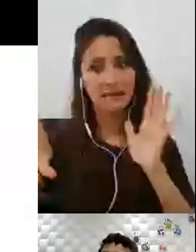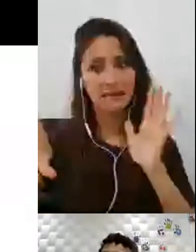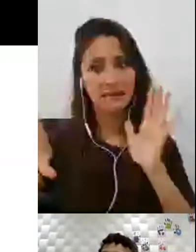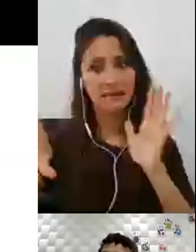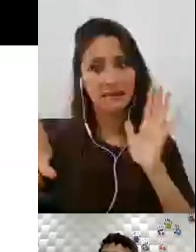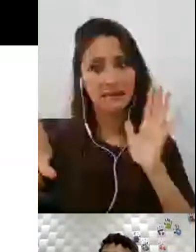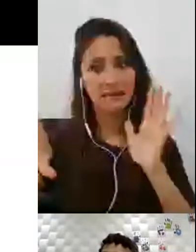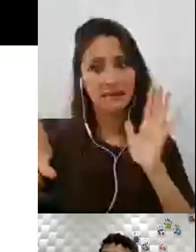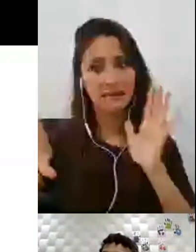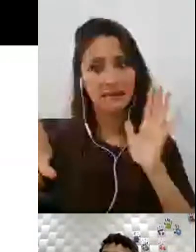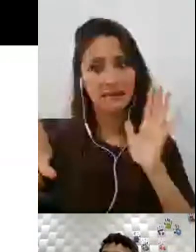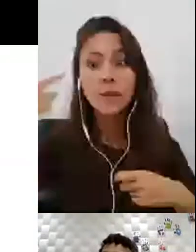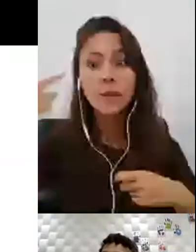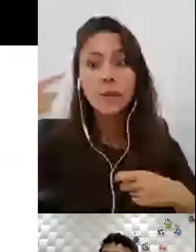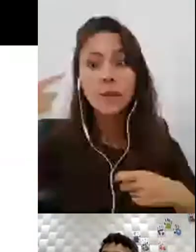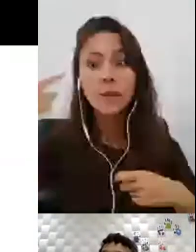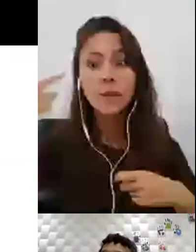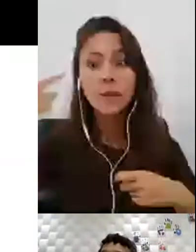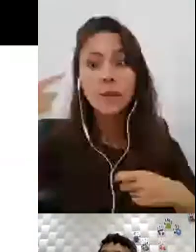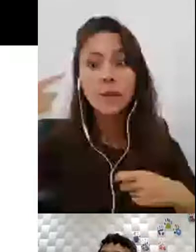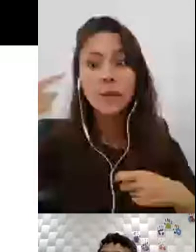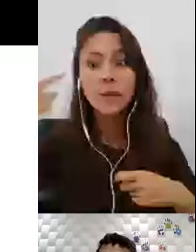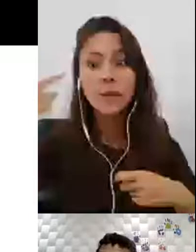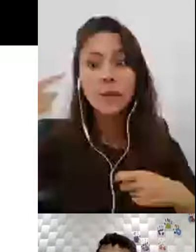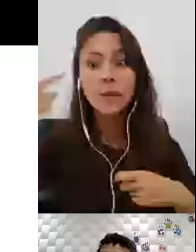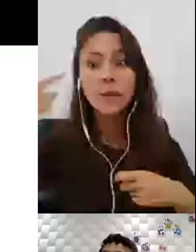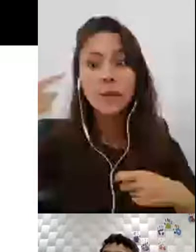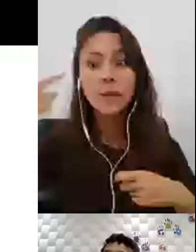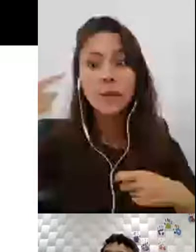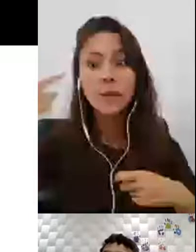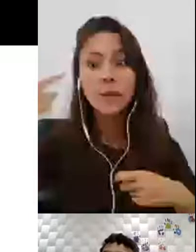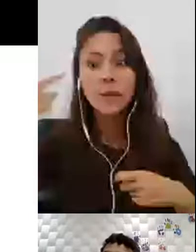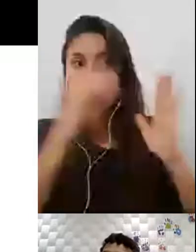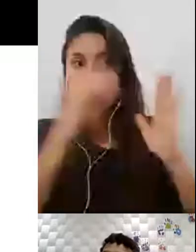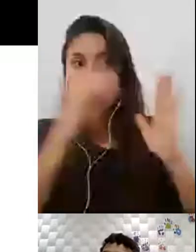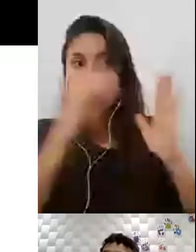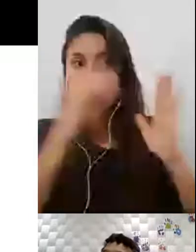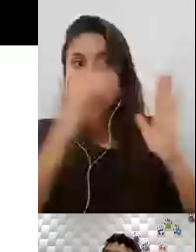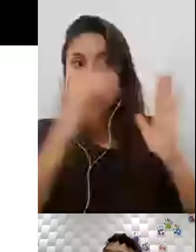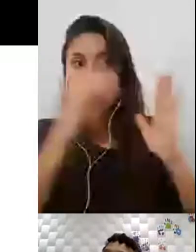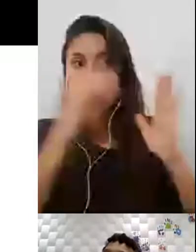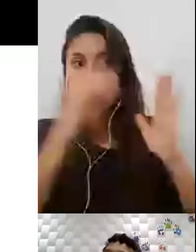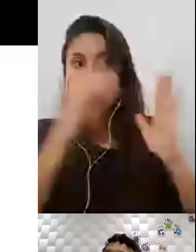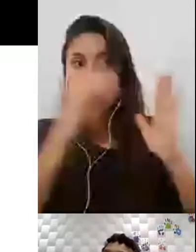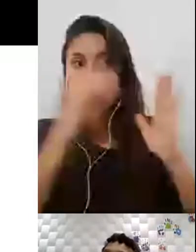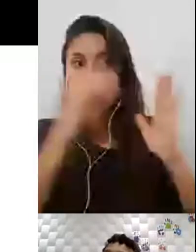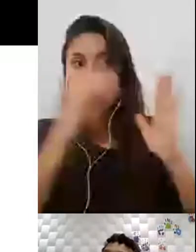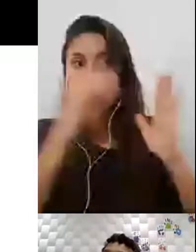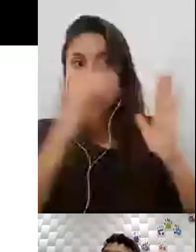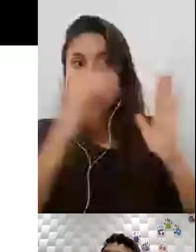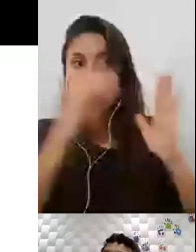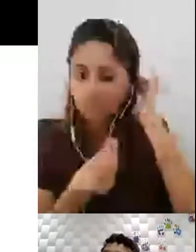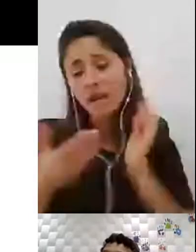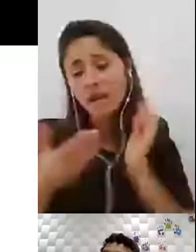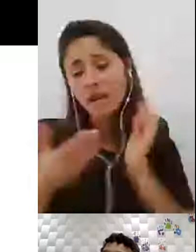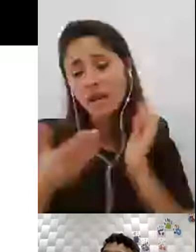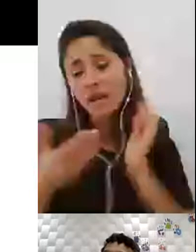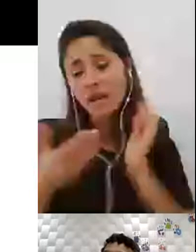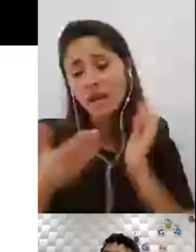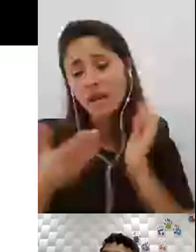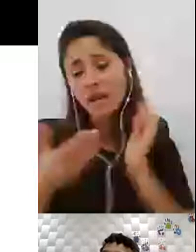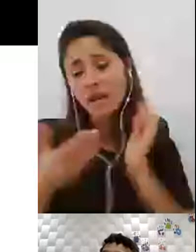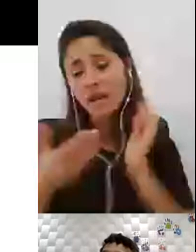criar formas para que a gente consiga atingir essas especificações. Então, tudo isso, né, a tecnologia, tudo